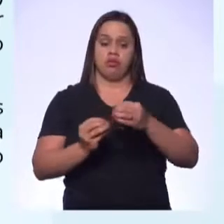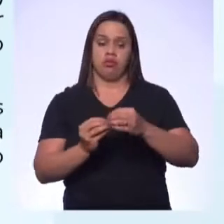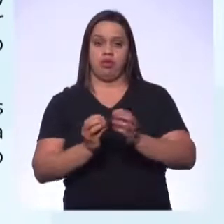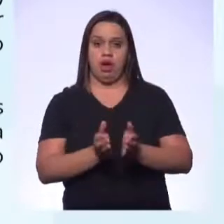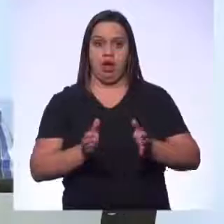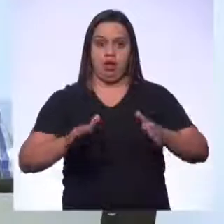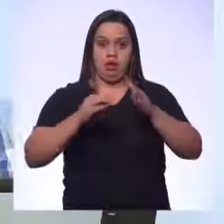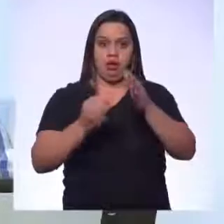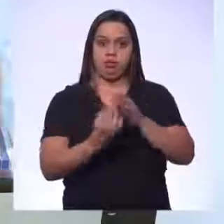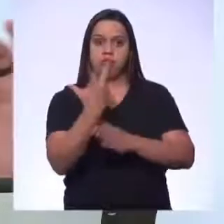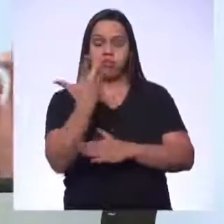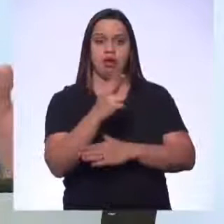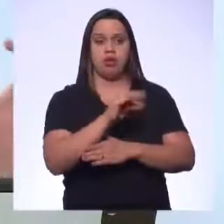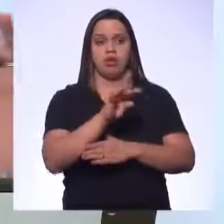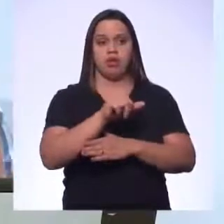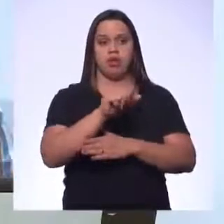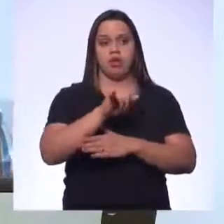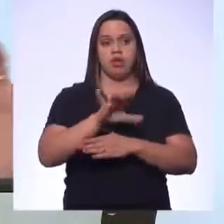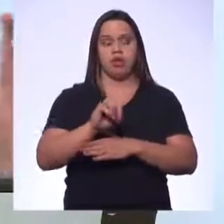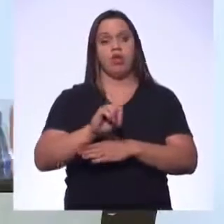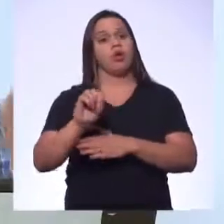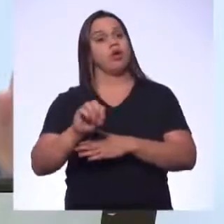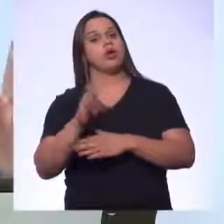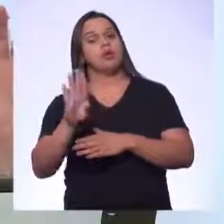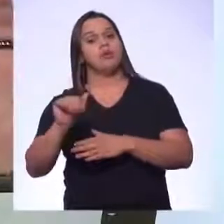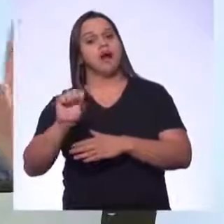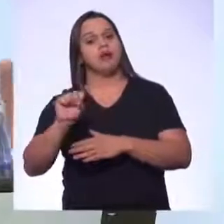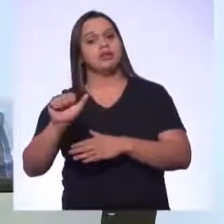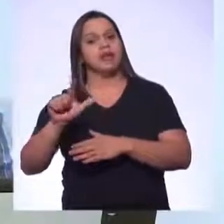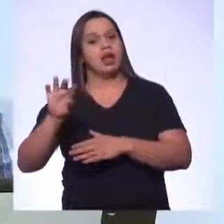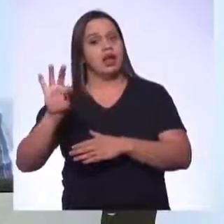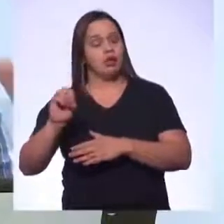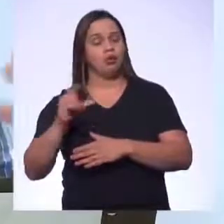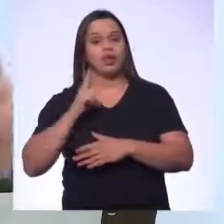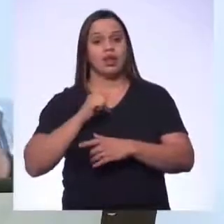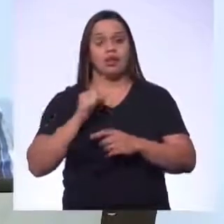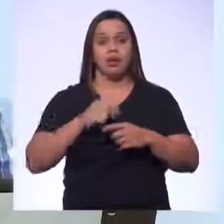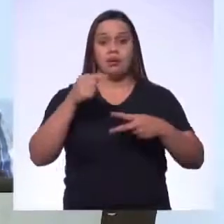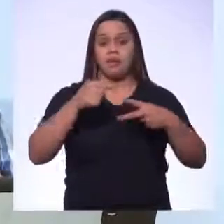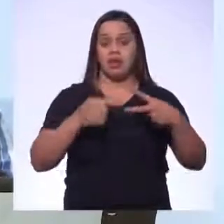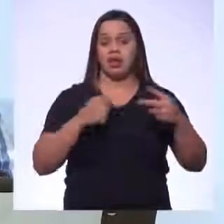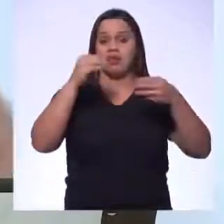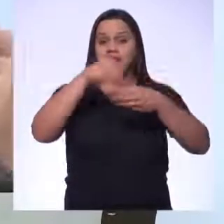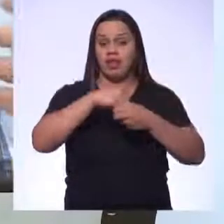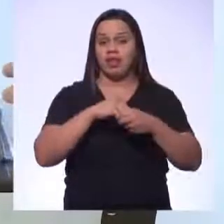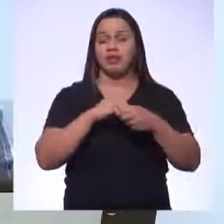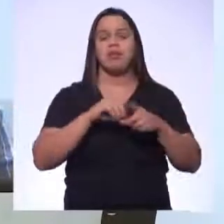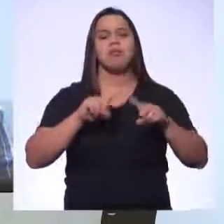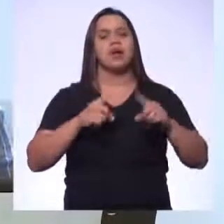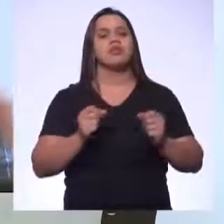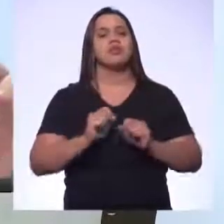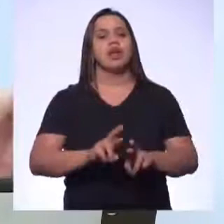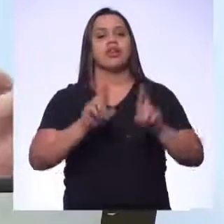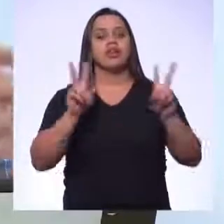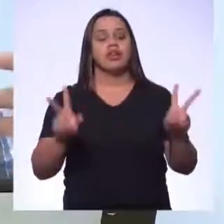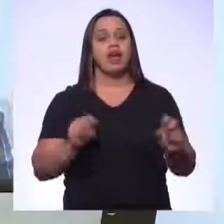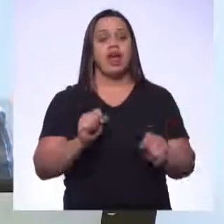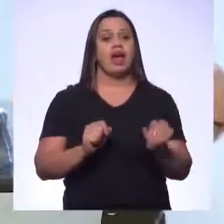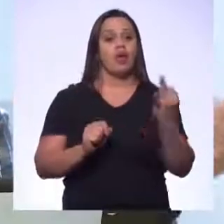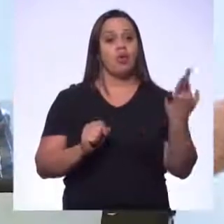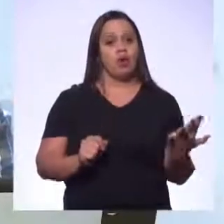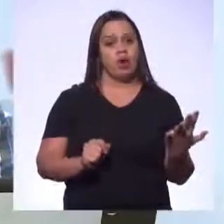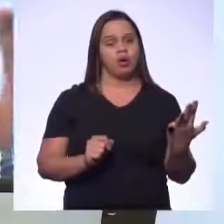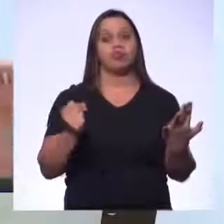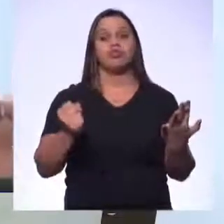basalto. Lembrando que tanto o riolito como o basalto ele tem formações muito parecidas. O que diferencia são a quantidade e